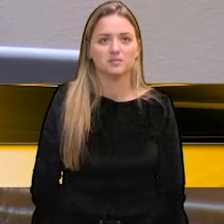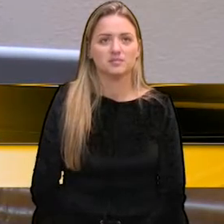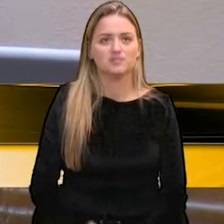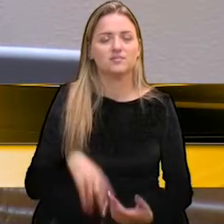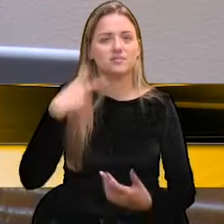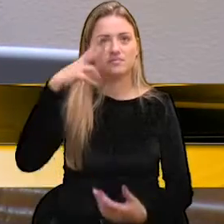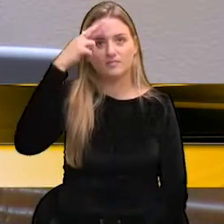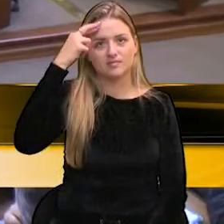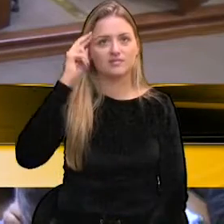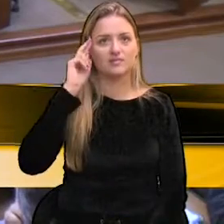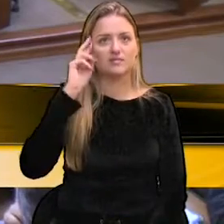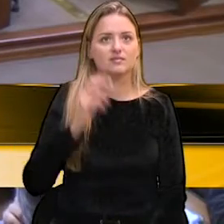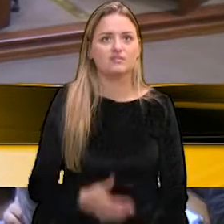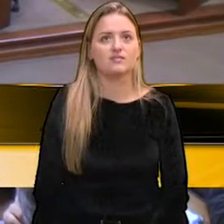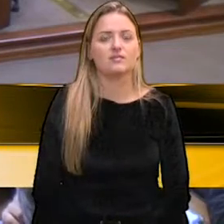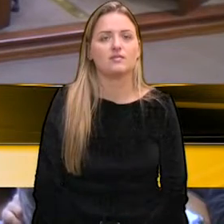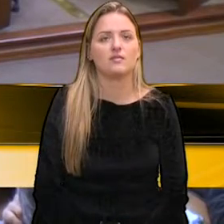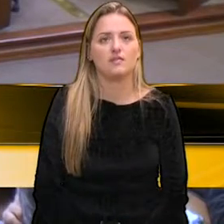Vereador Rafael Bueno.